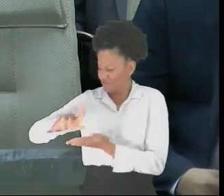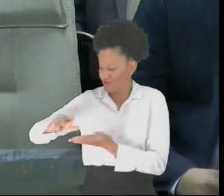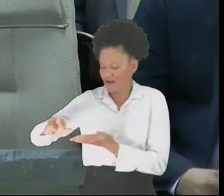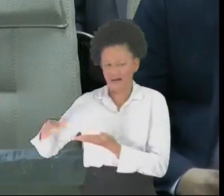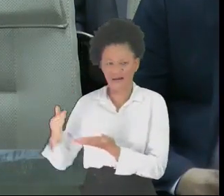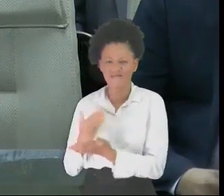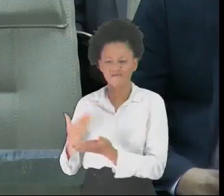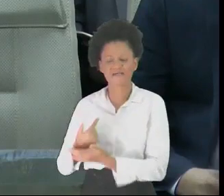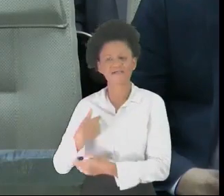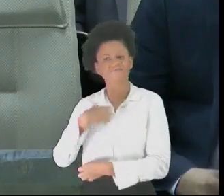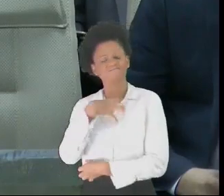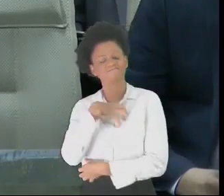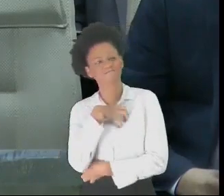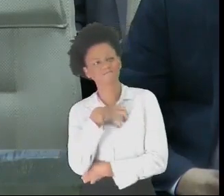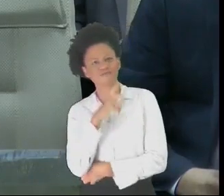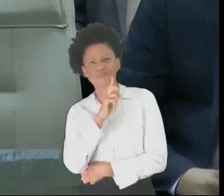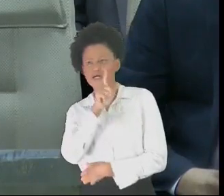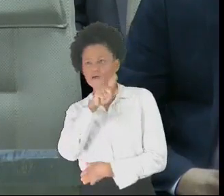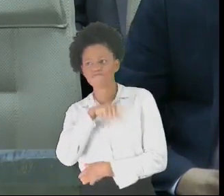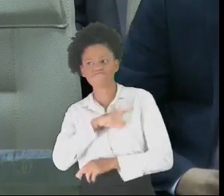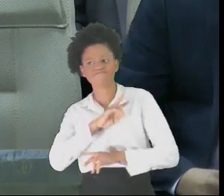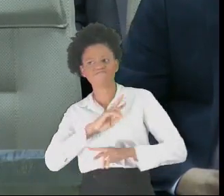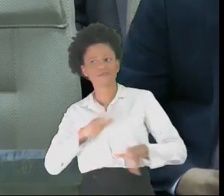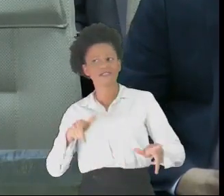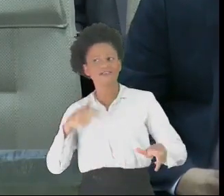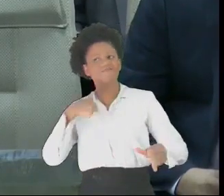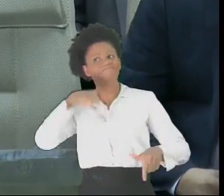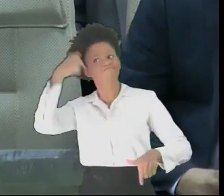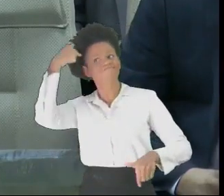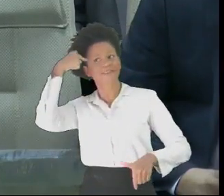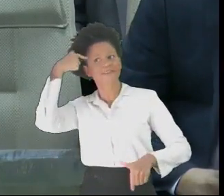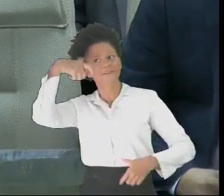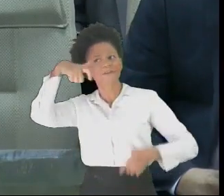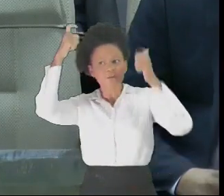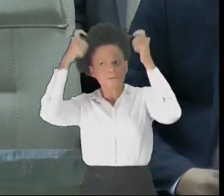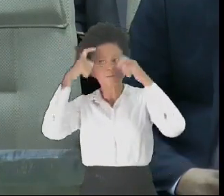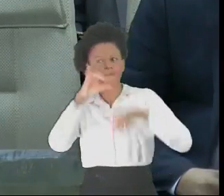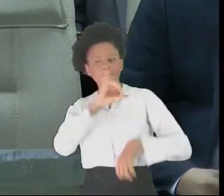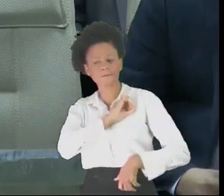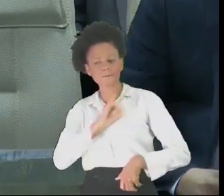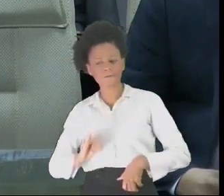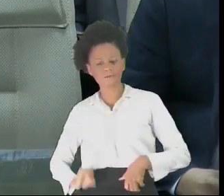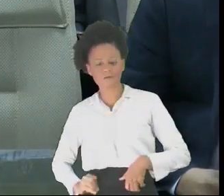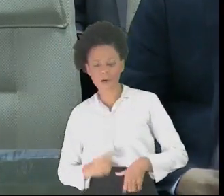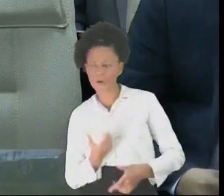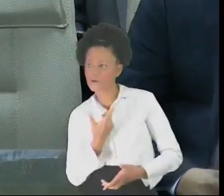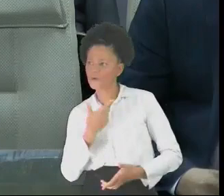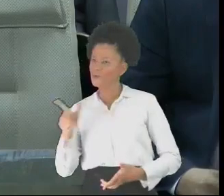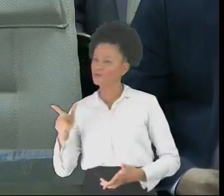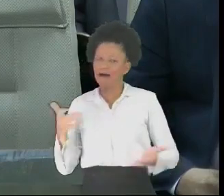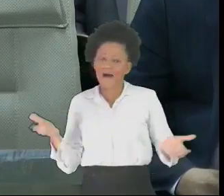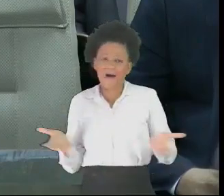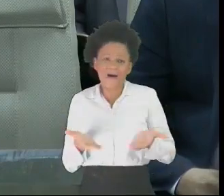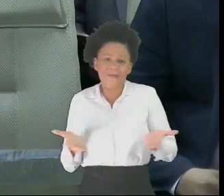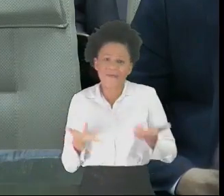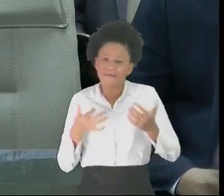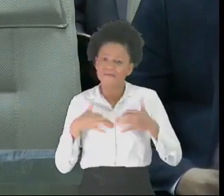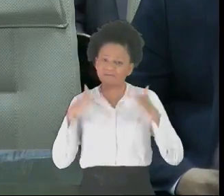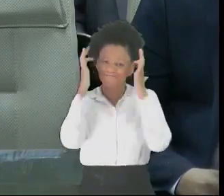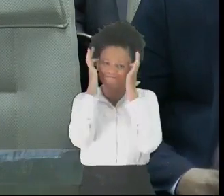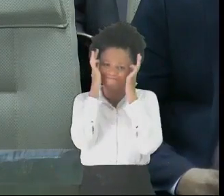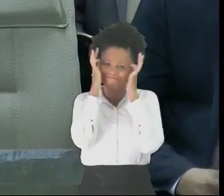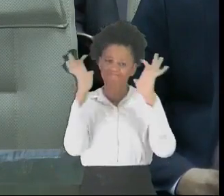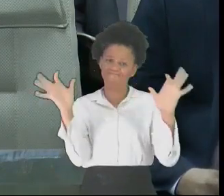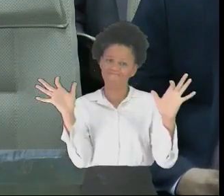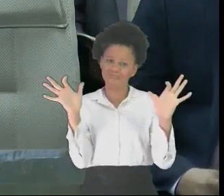seria o Império Romano que estaria barrando a chegada do anticristo. E Agostinho diz que não sabia, e era muito